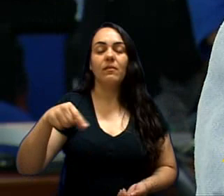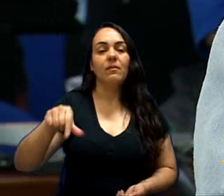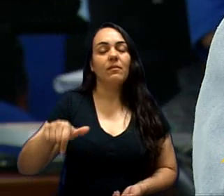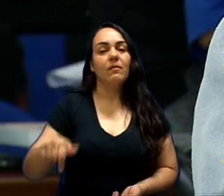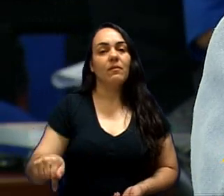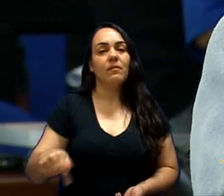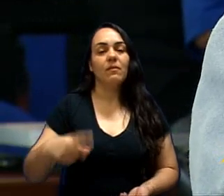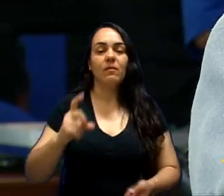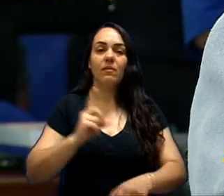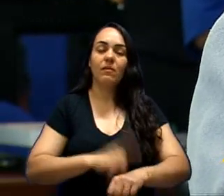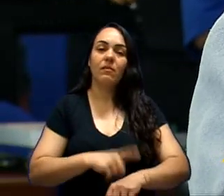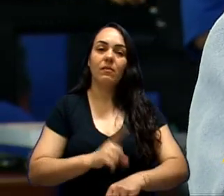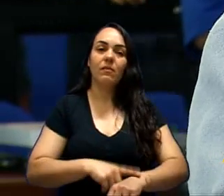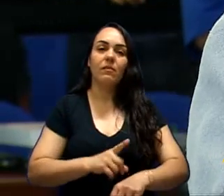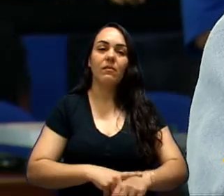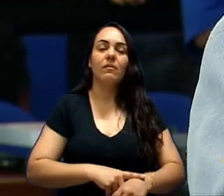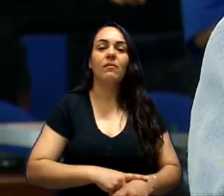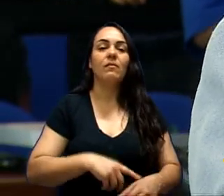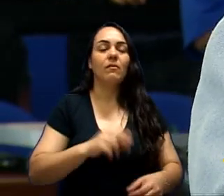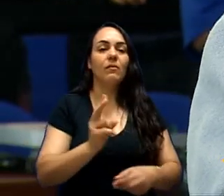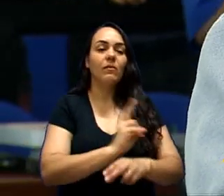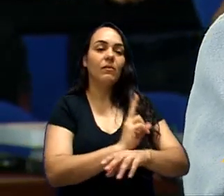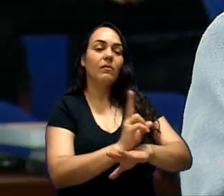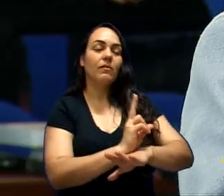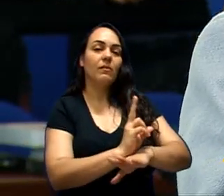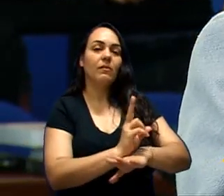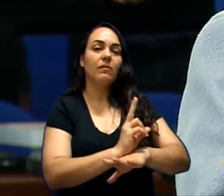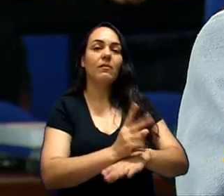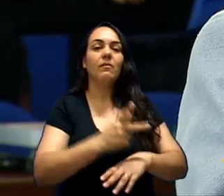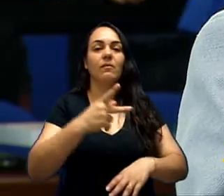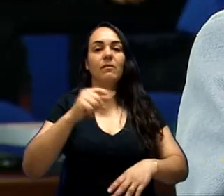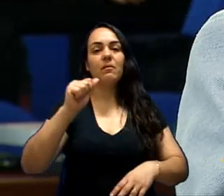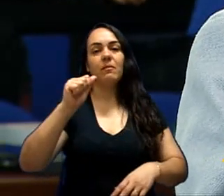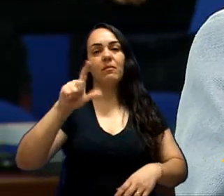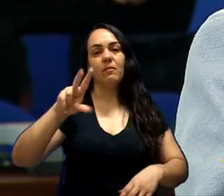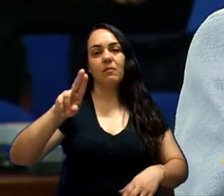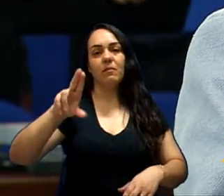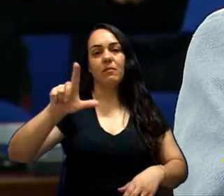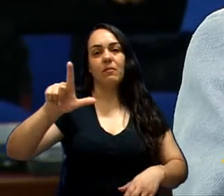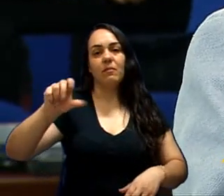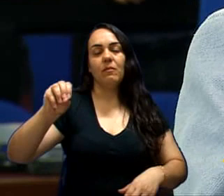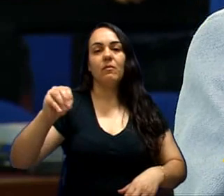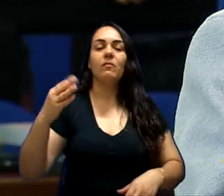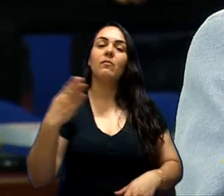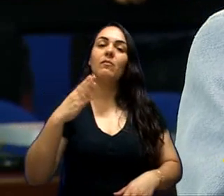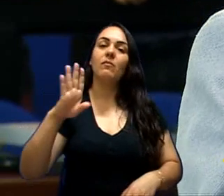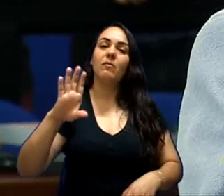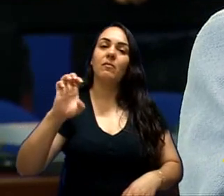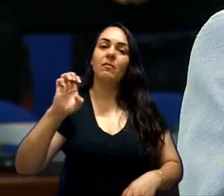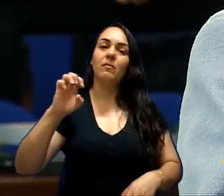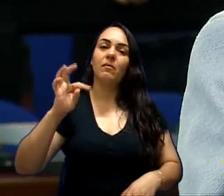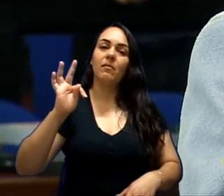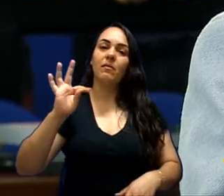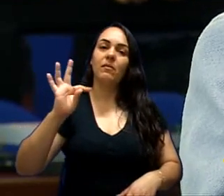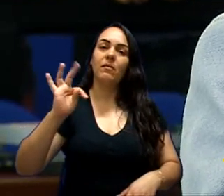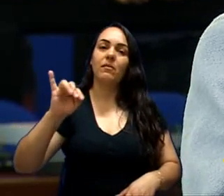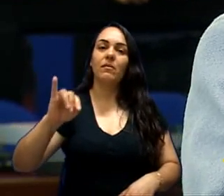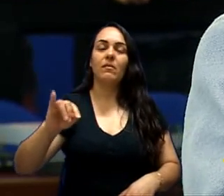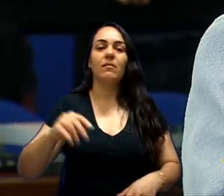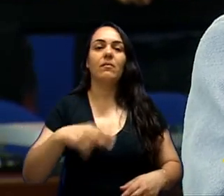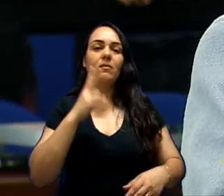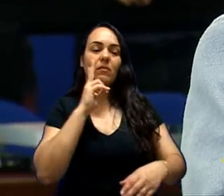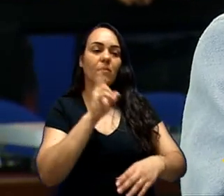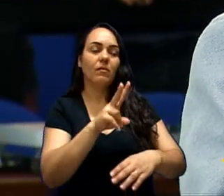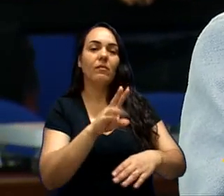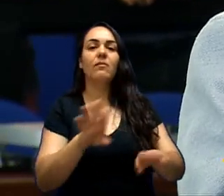para assistir o filme do Paulo Betti, lá no... é Fera na Selva. Fale o